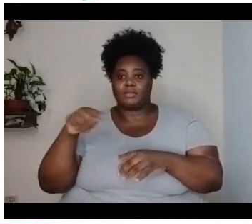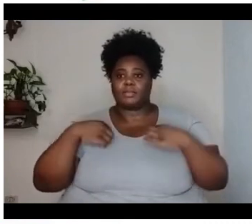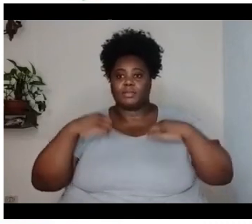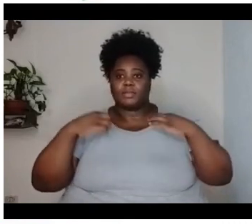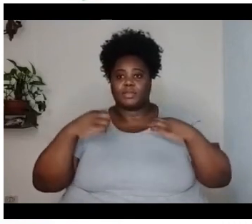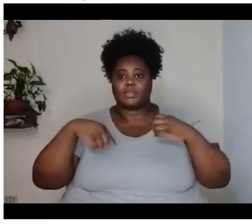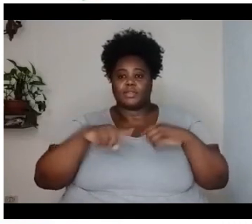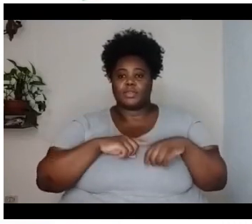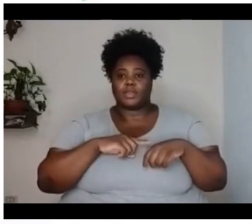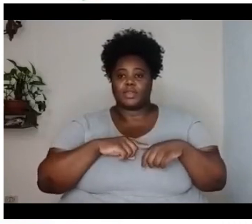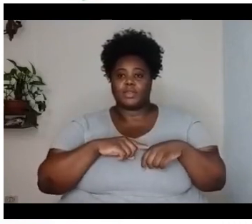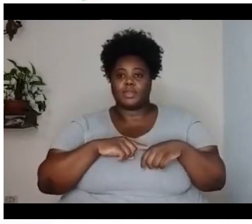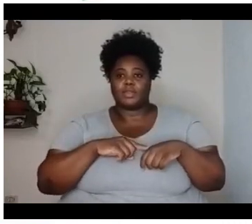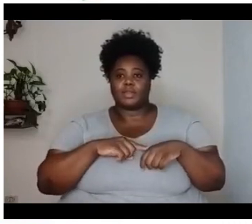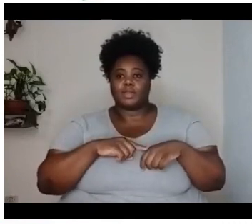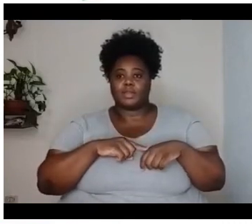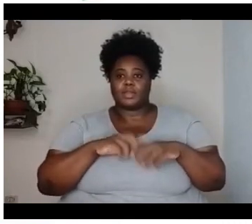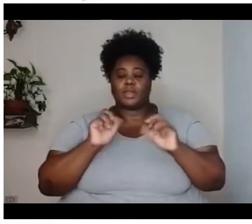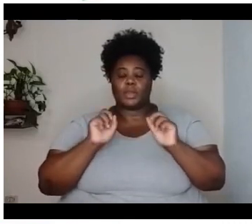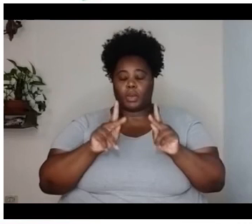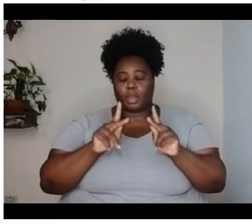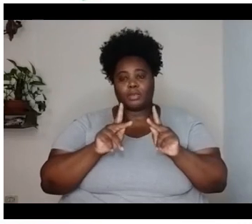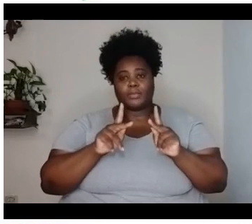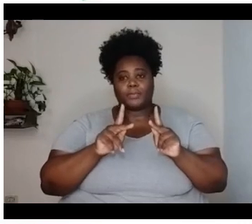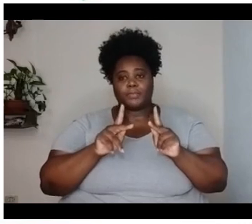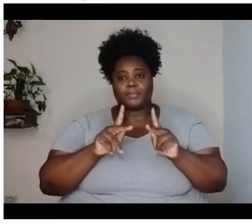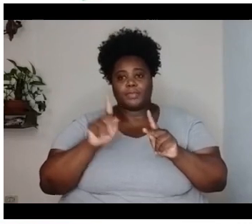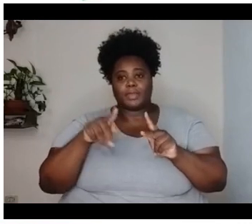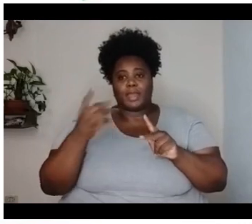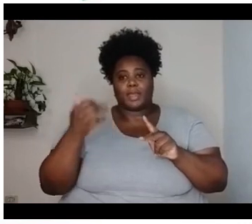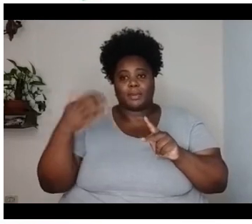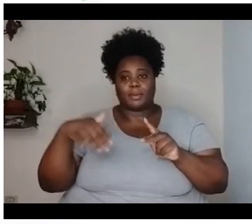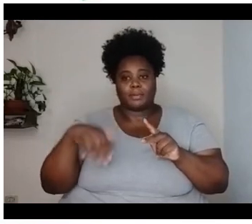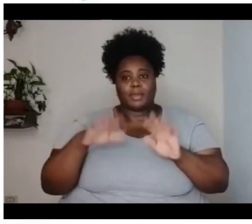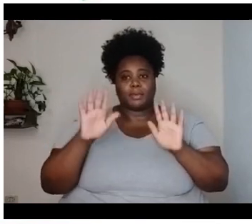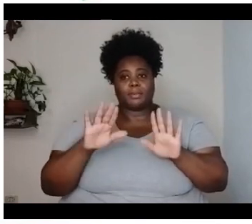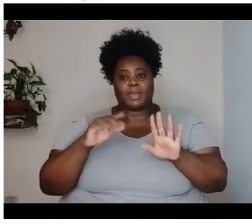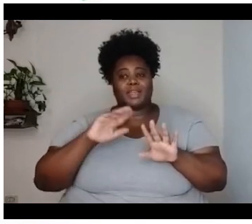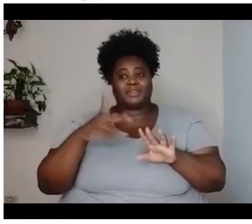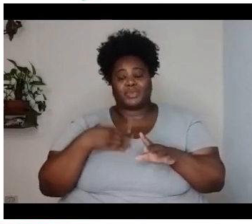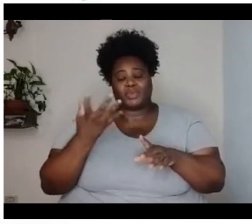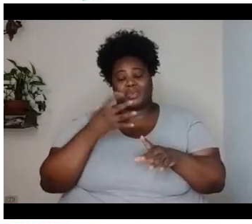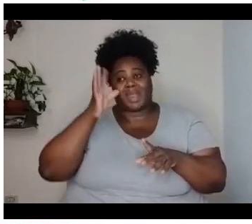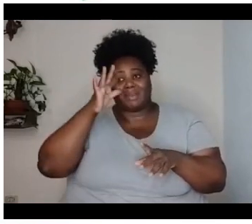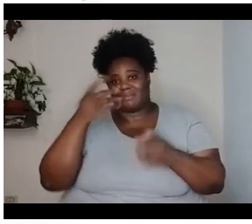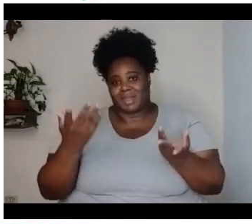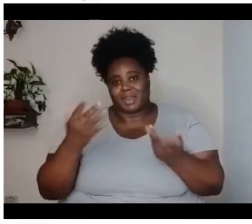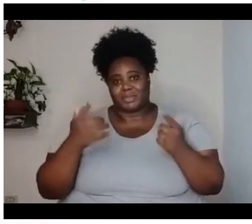fazendo essas macacadas assim, e tudo ok, isso é barato, mas não é uma coisa que me interessa fazer isso.